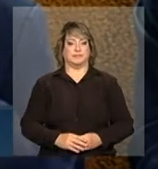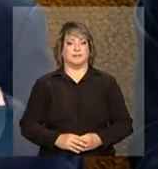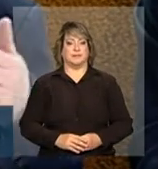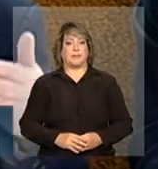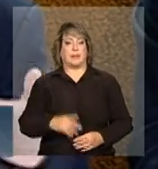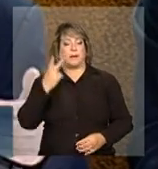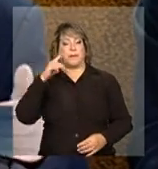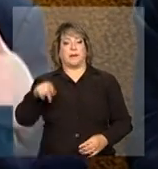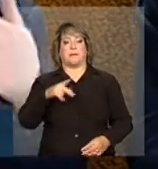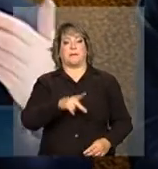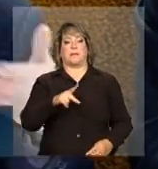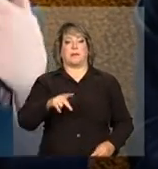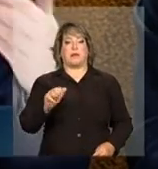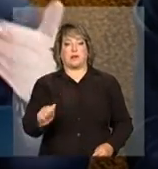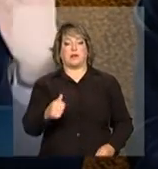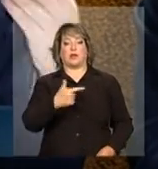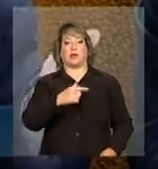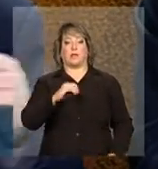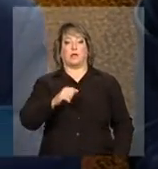para o PPA